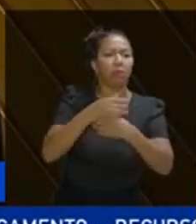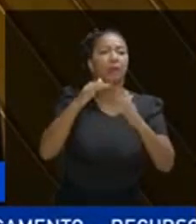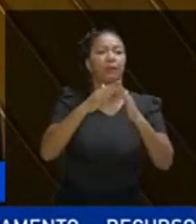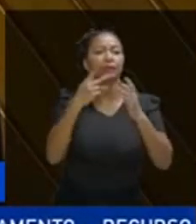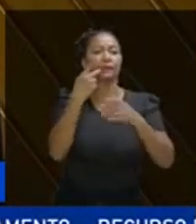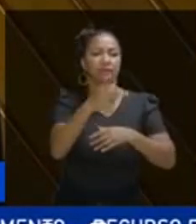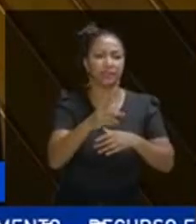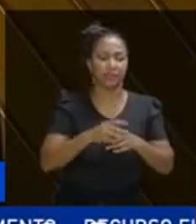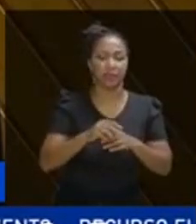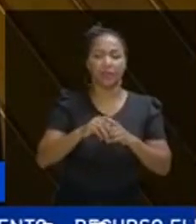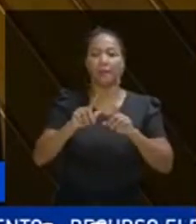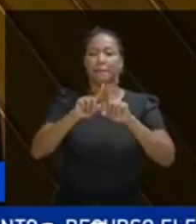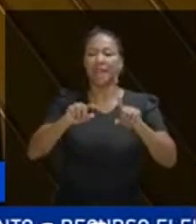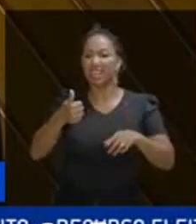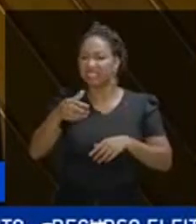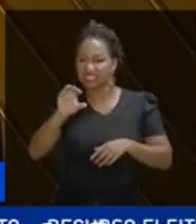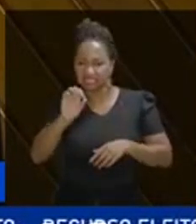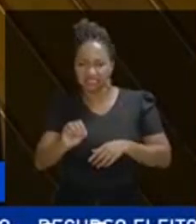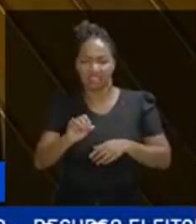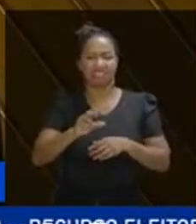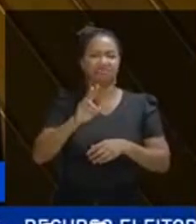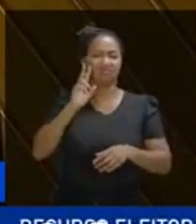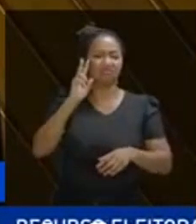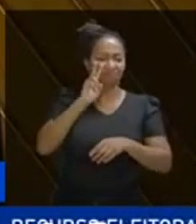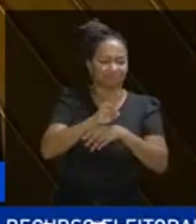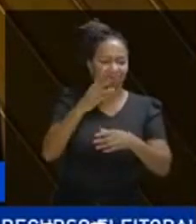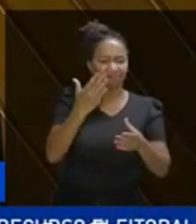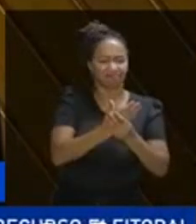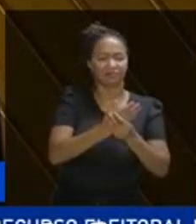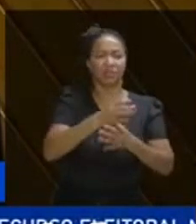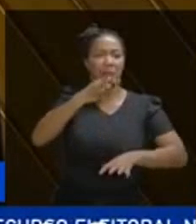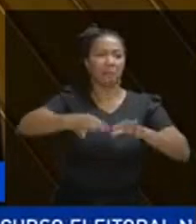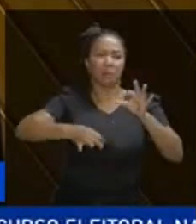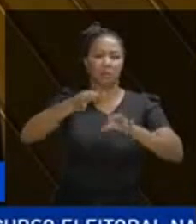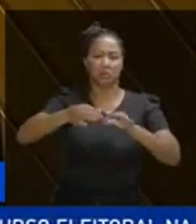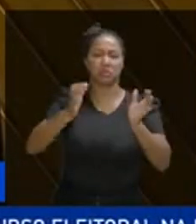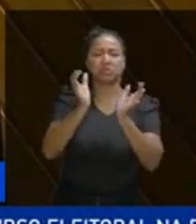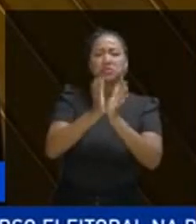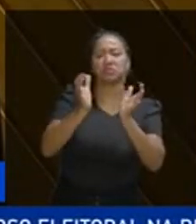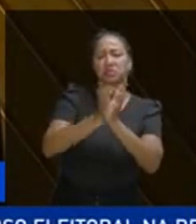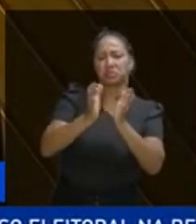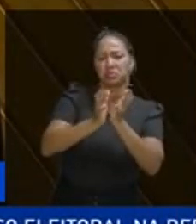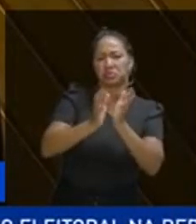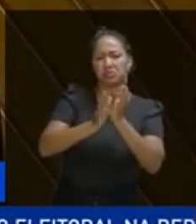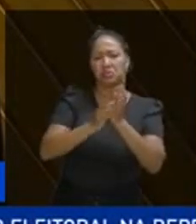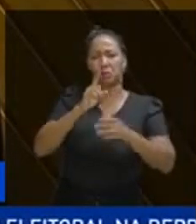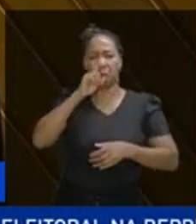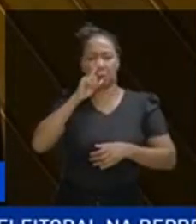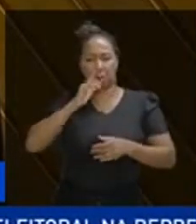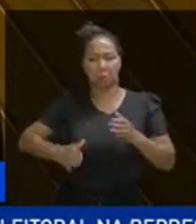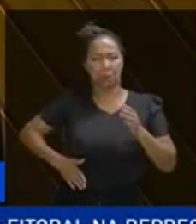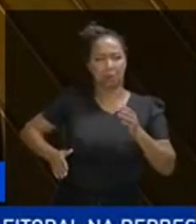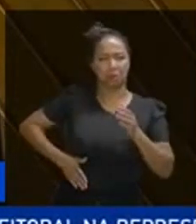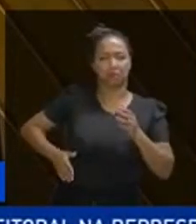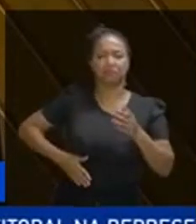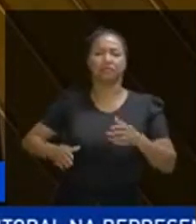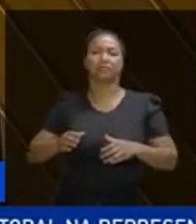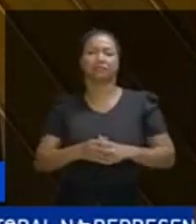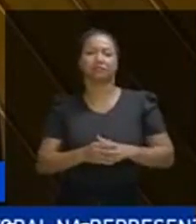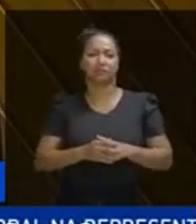residência. Mais de 10 mandados foram expedidos pela Justiça. Essa facção criminosa é comandada pelo vulgo Cheira